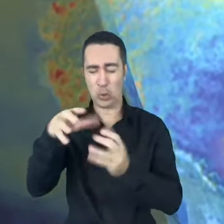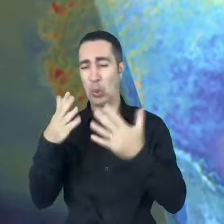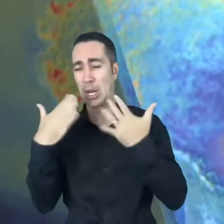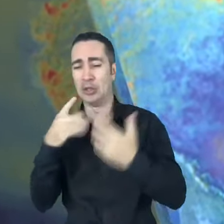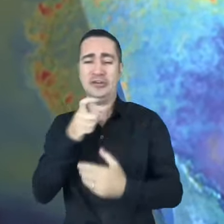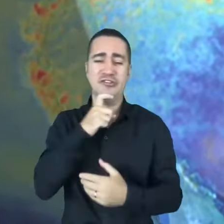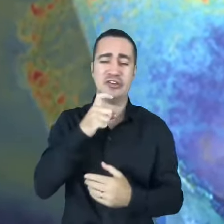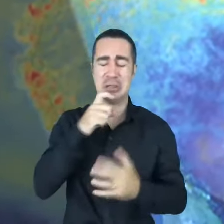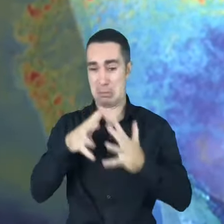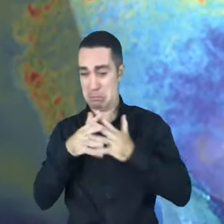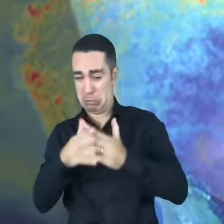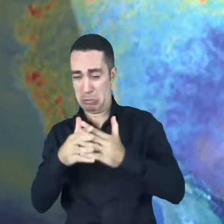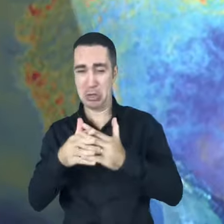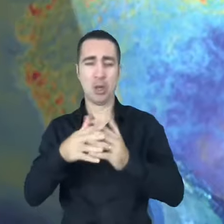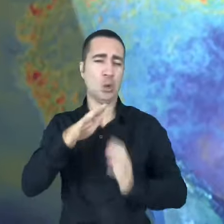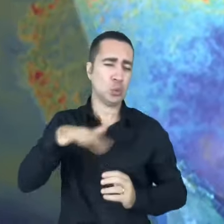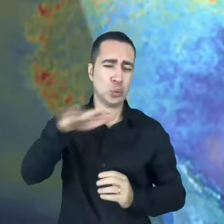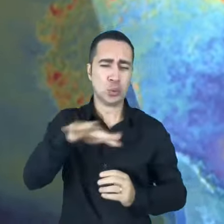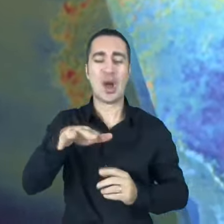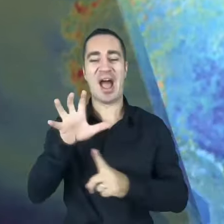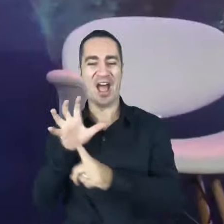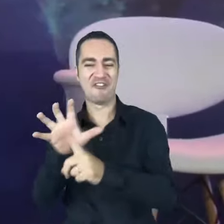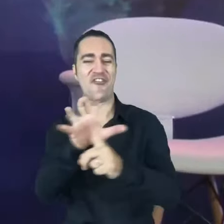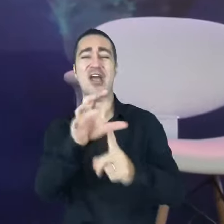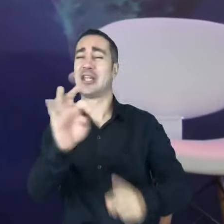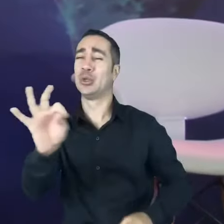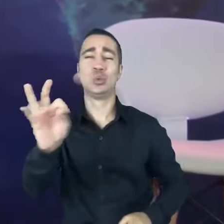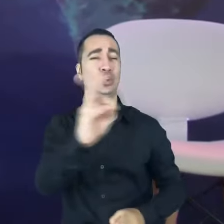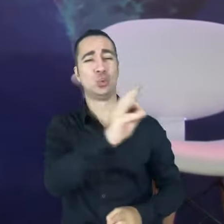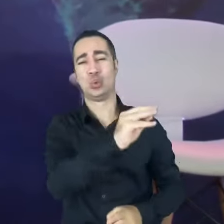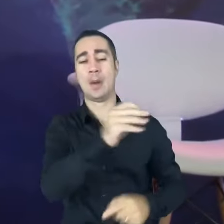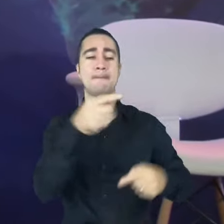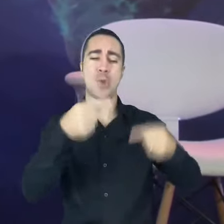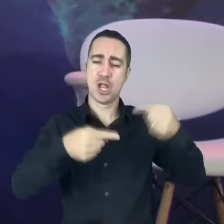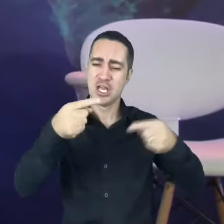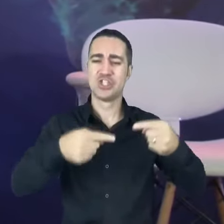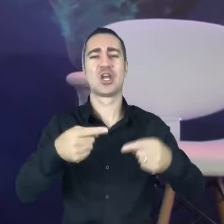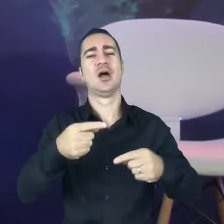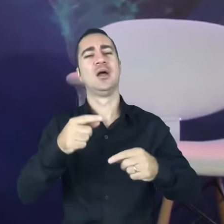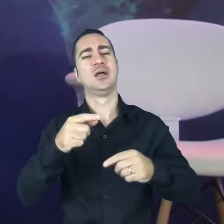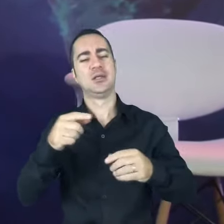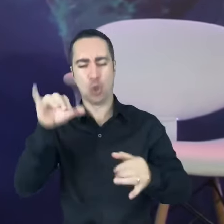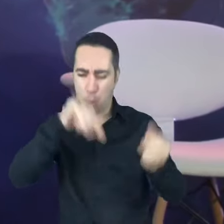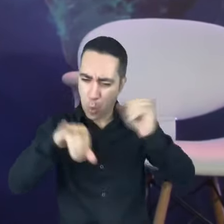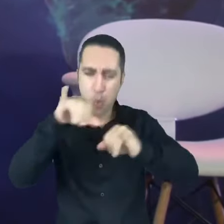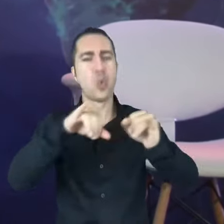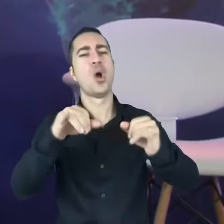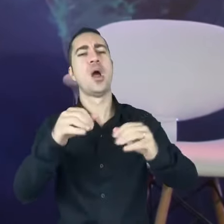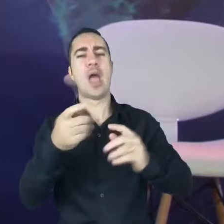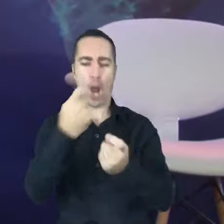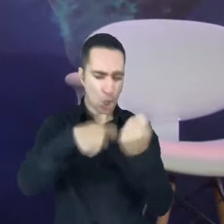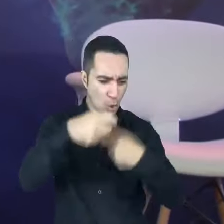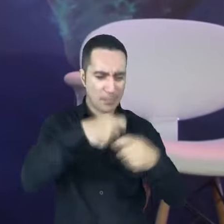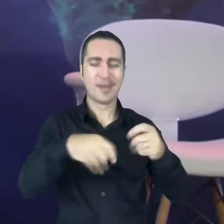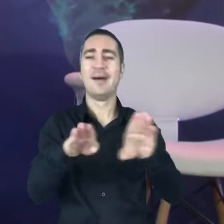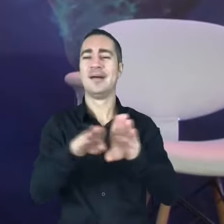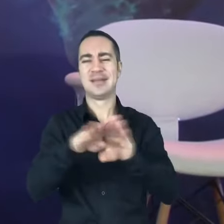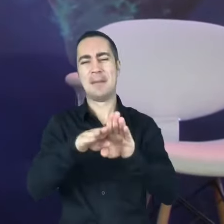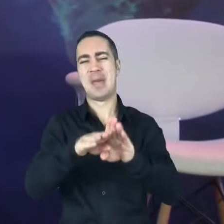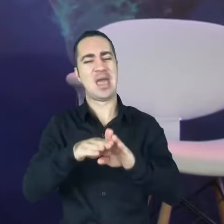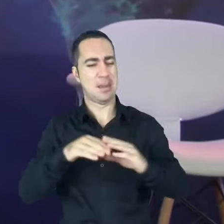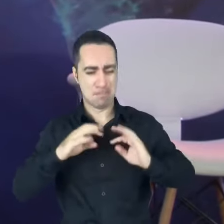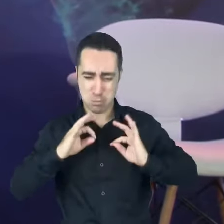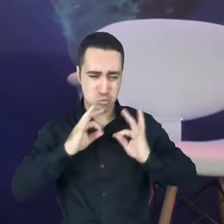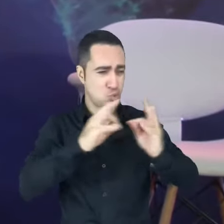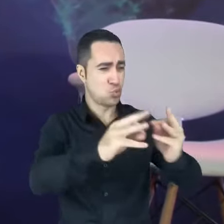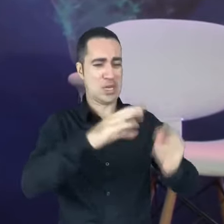a mudança climática ela afeta tudo, gente. Desde a geopolítica, a economia, passando até pela migração. Ela desenha cidades,